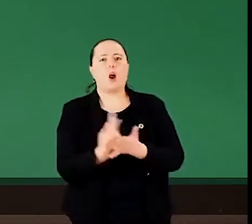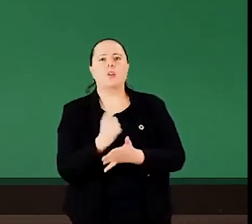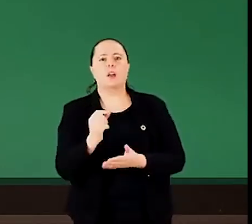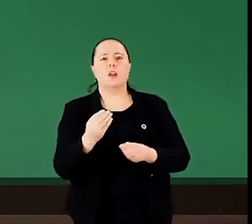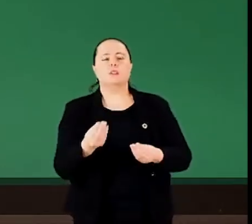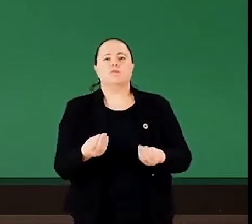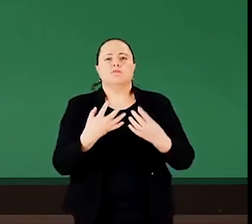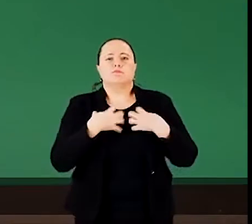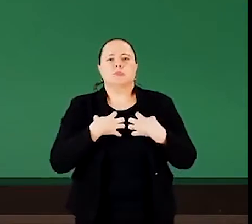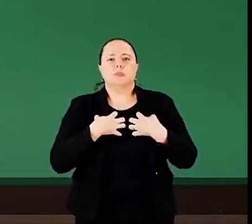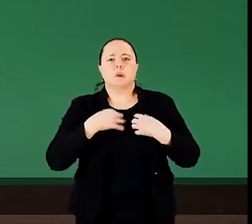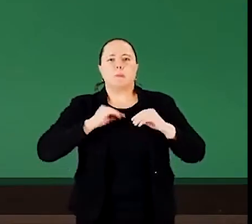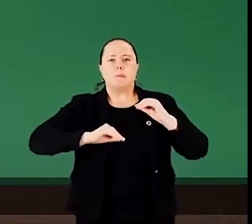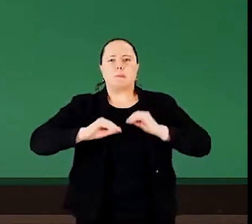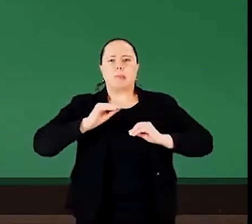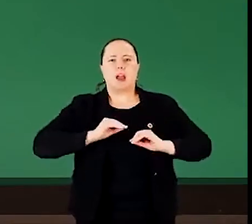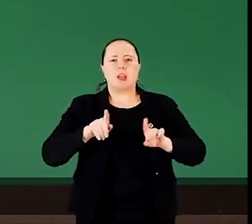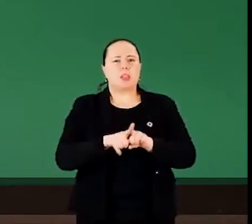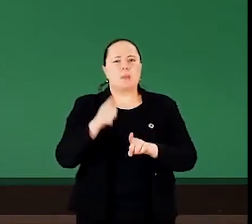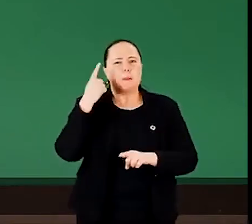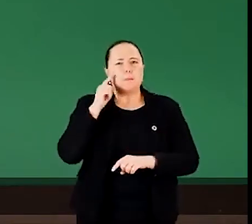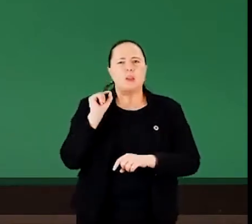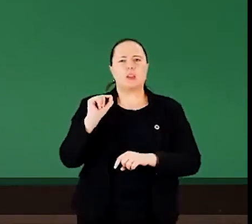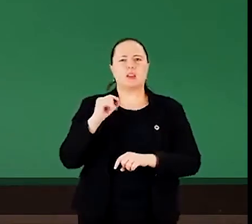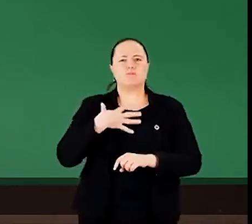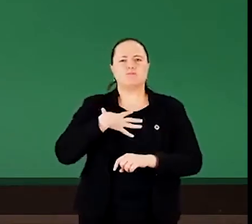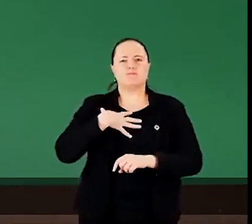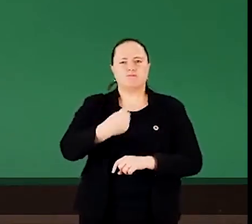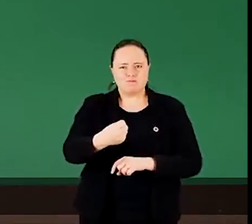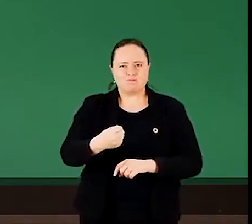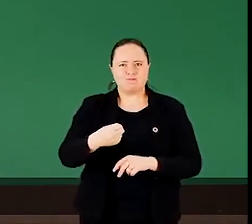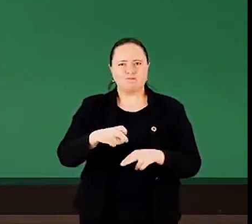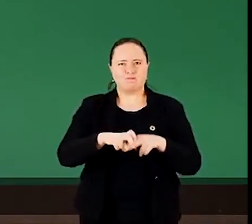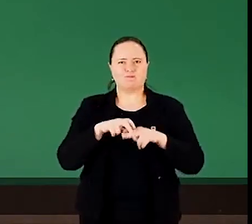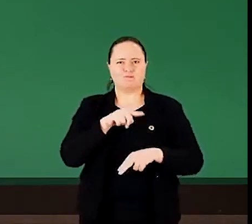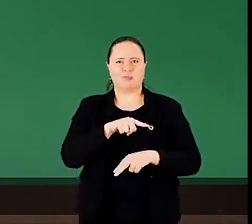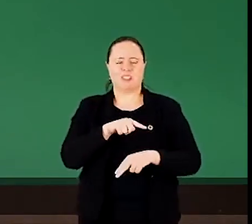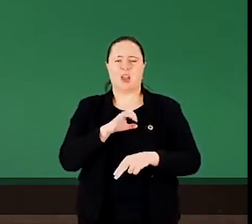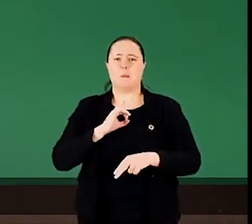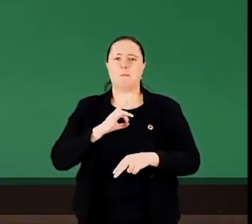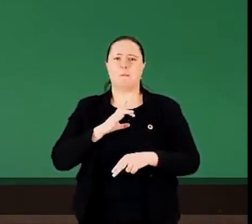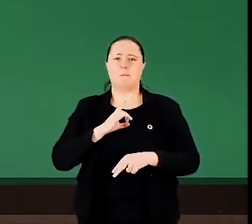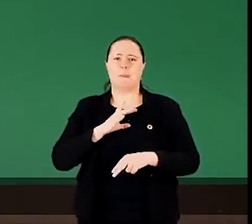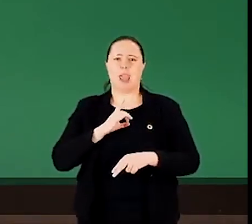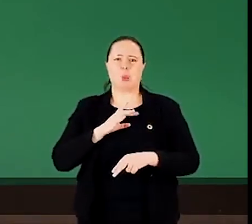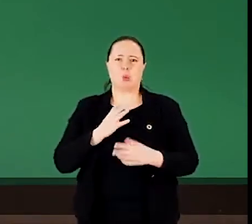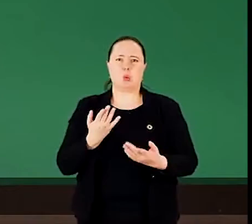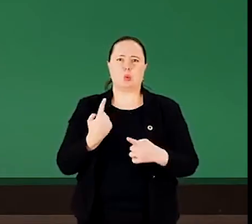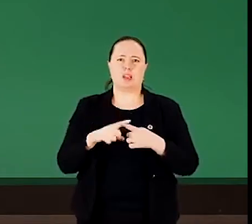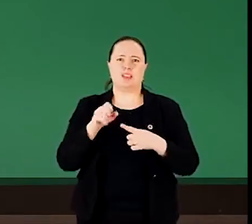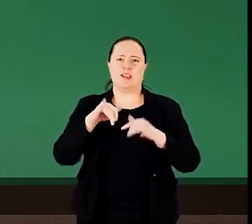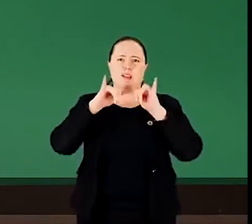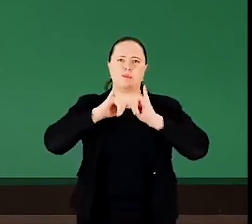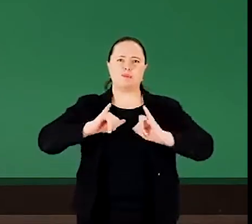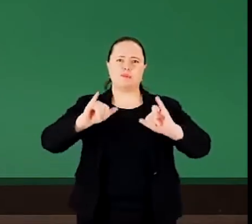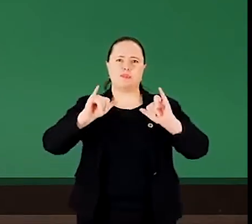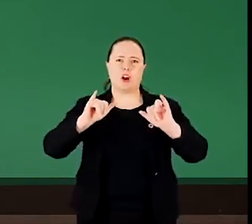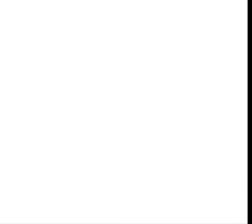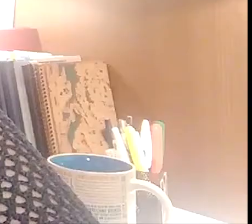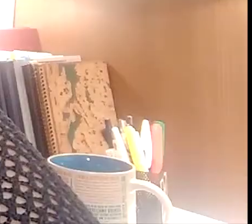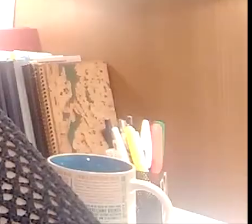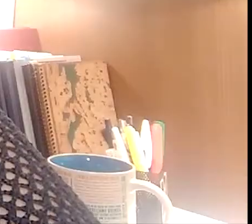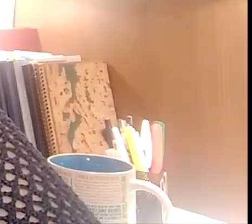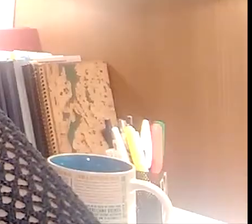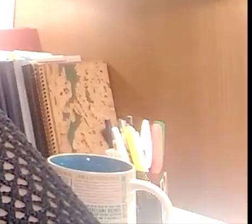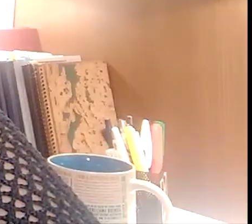entraram em depressão e pensaram até mesmo em suicídio, com medo das consequências do vazamento das